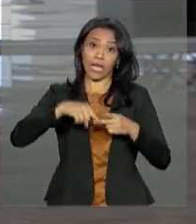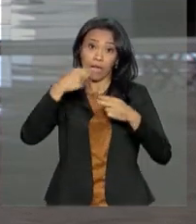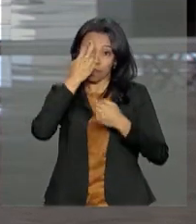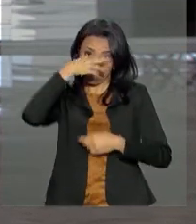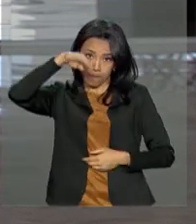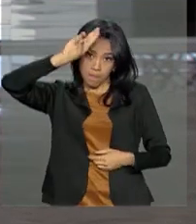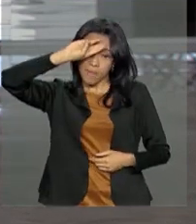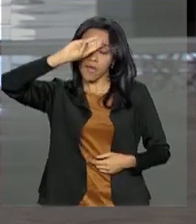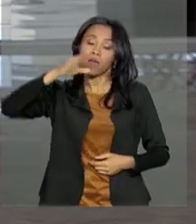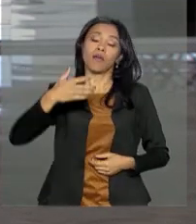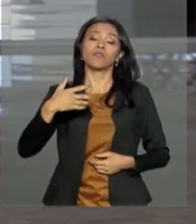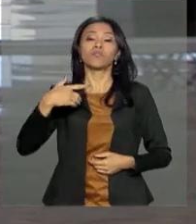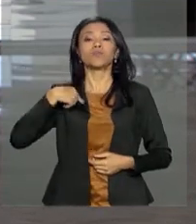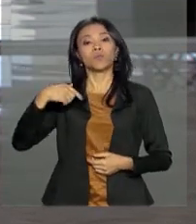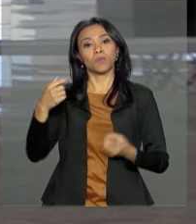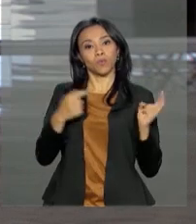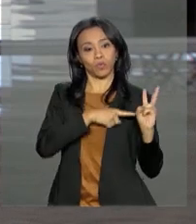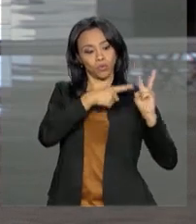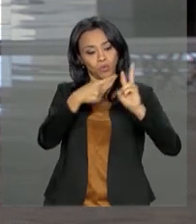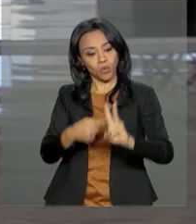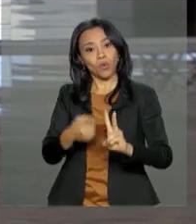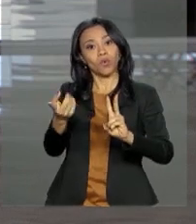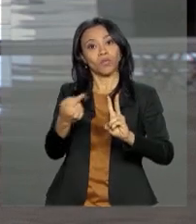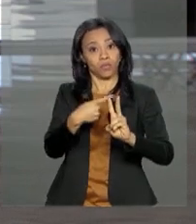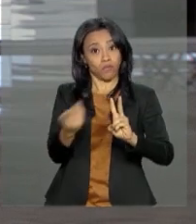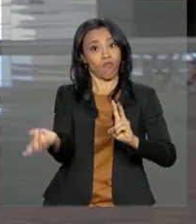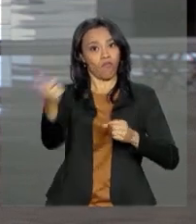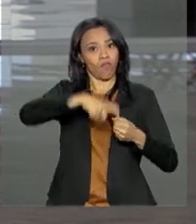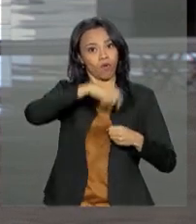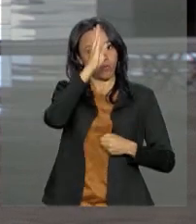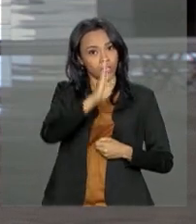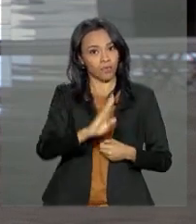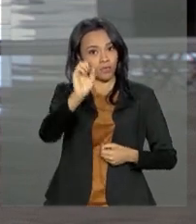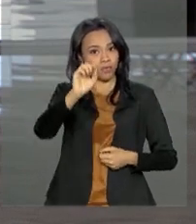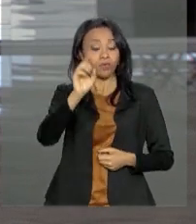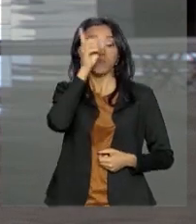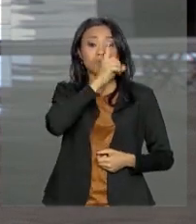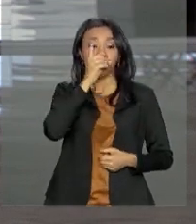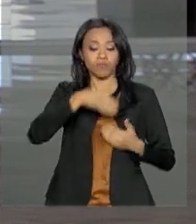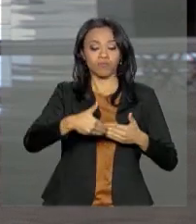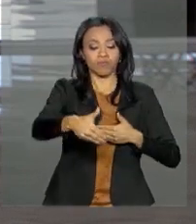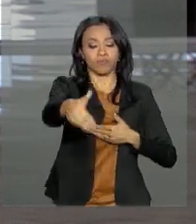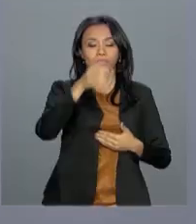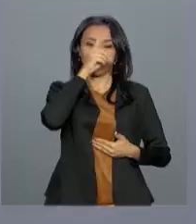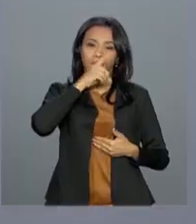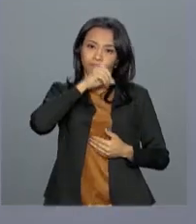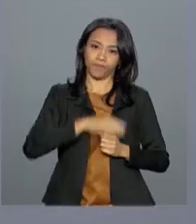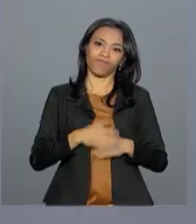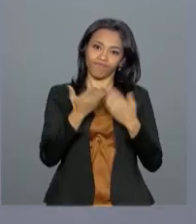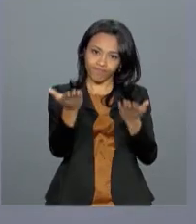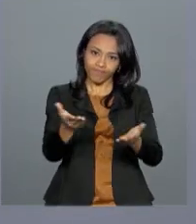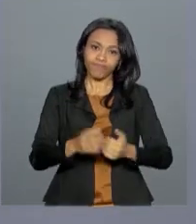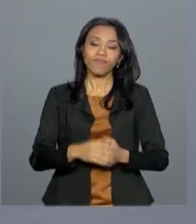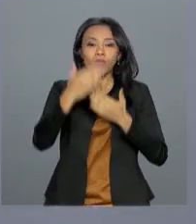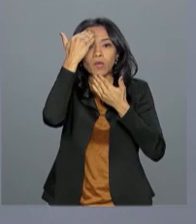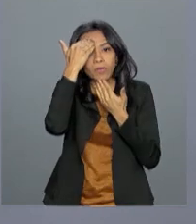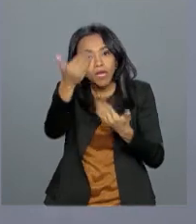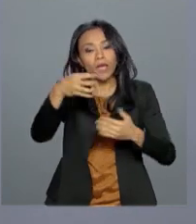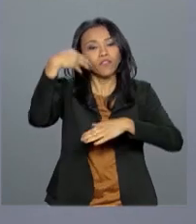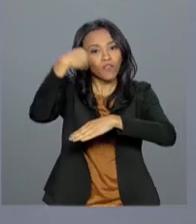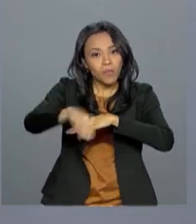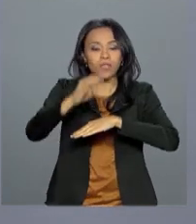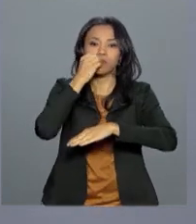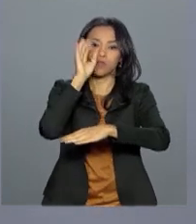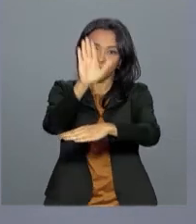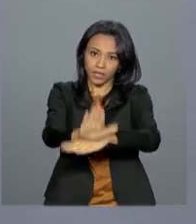aloísio nunes ferreira e gustavo rocha retornam ao brasil no próximo domingo renato com você obrigada pelas suas informações boa